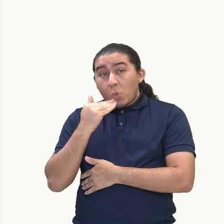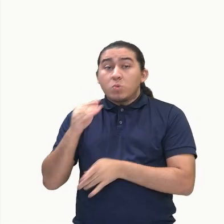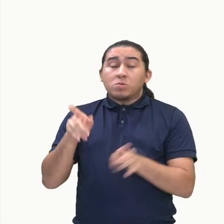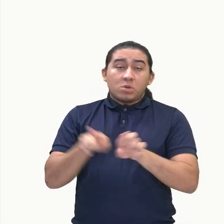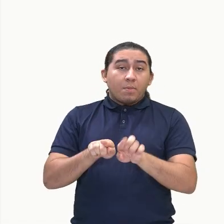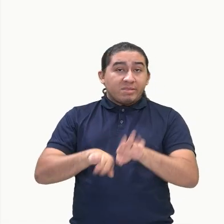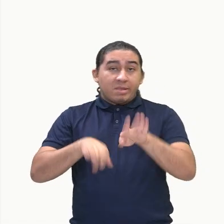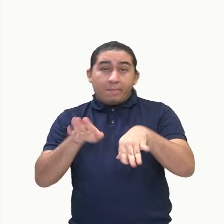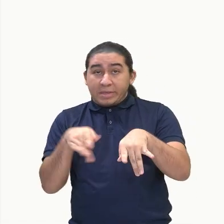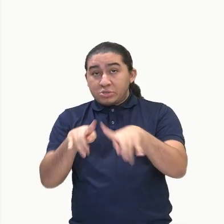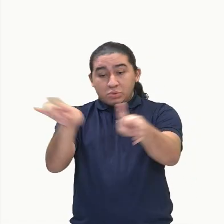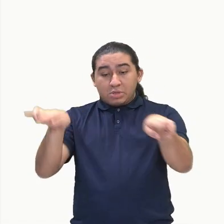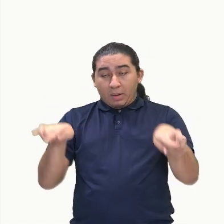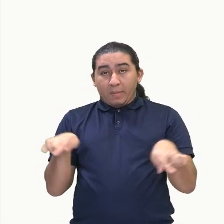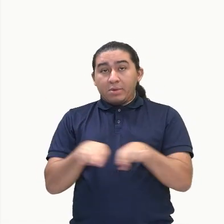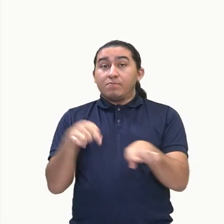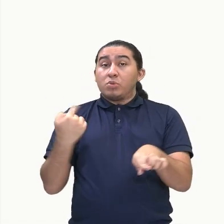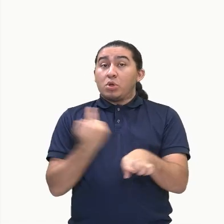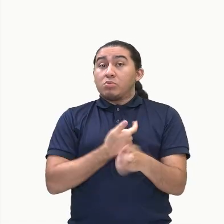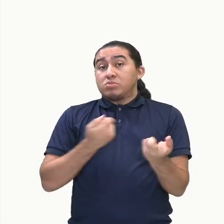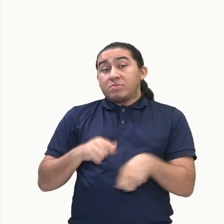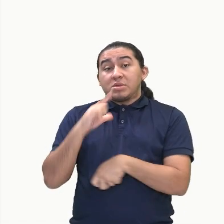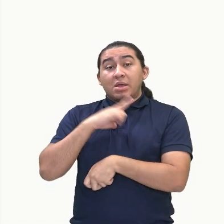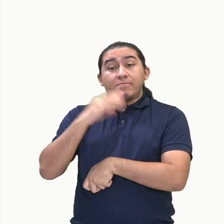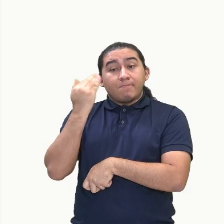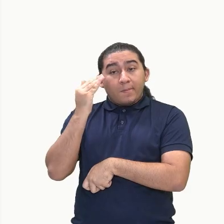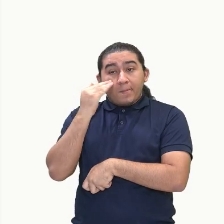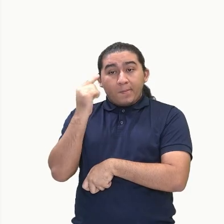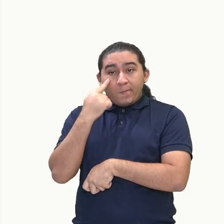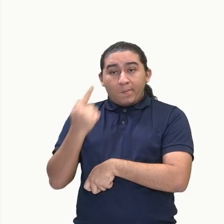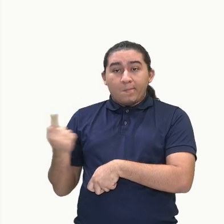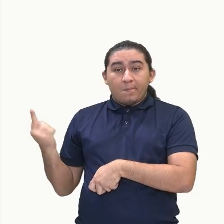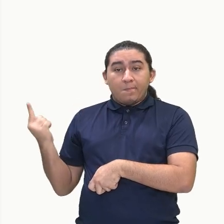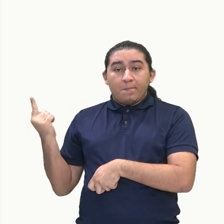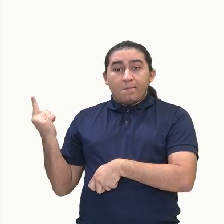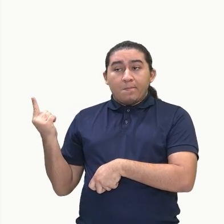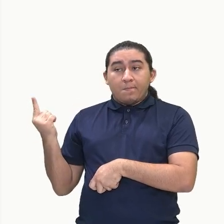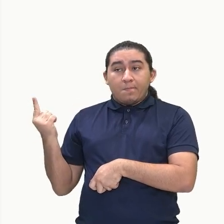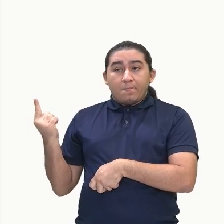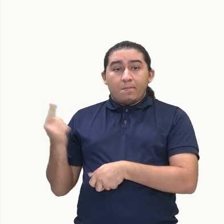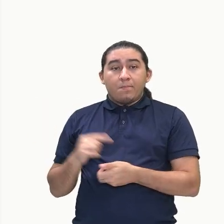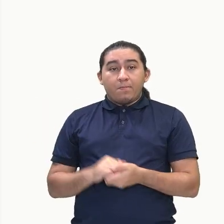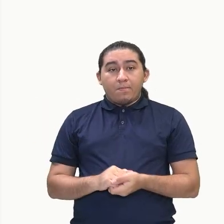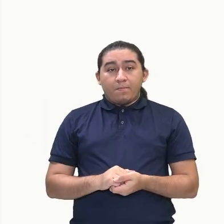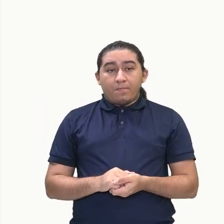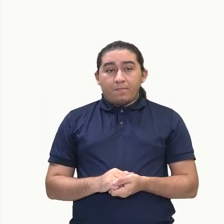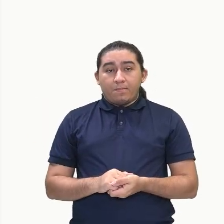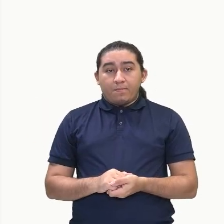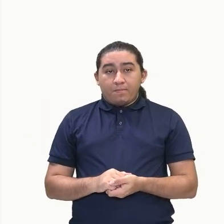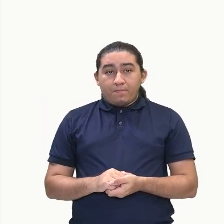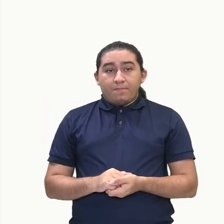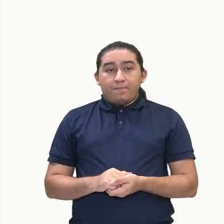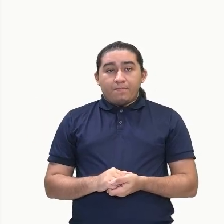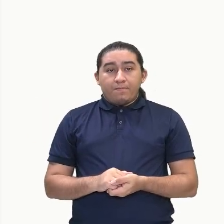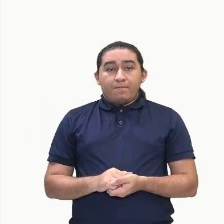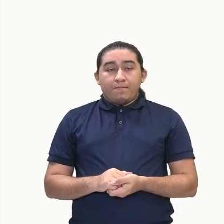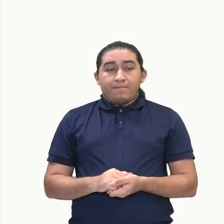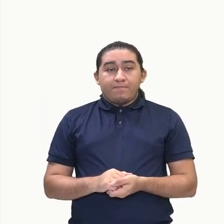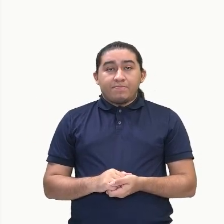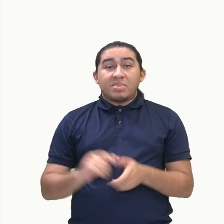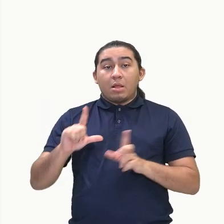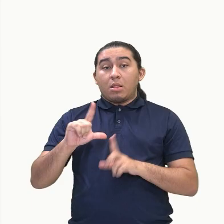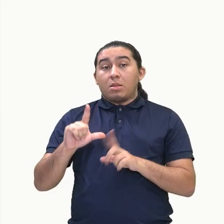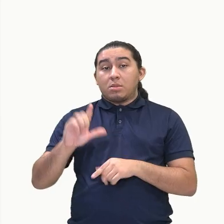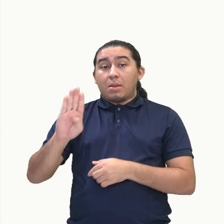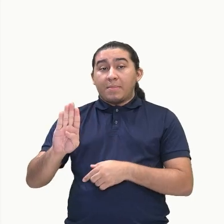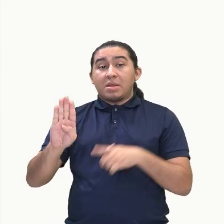retângulo. Então, nós podemos ter uma figura como essa, ó. Então, temos aqui essa figura que tem quantos